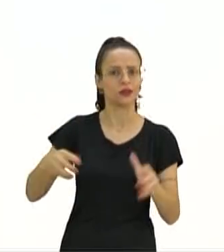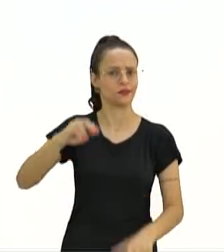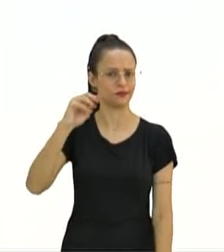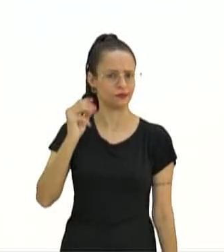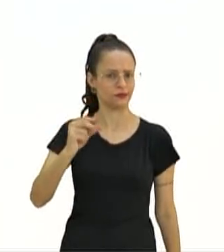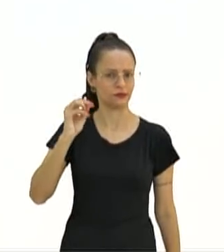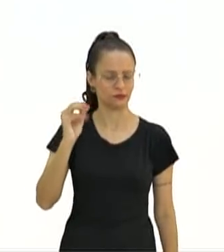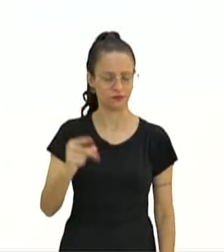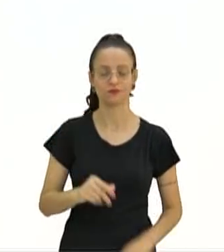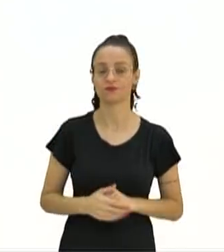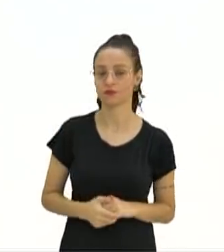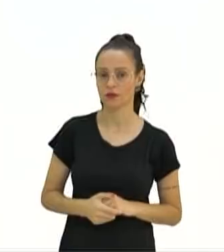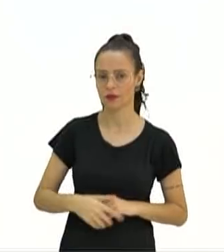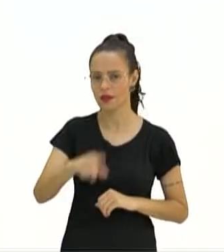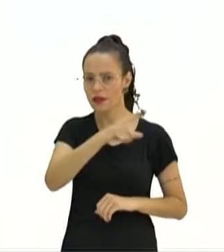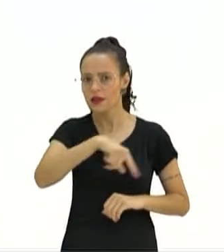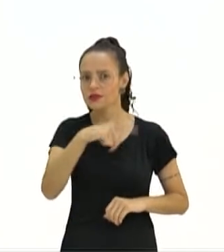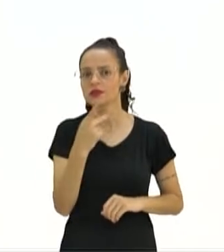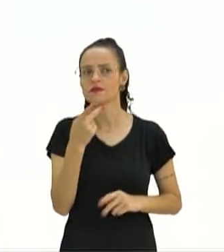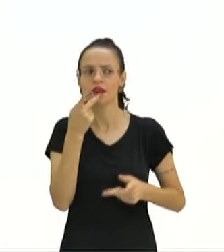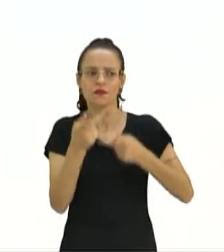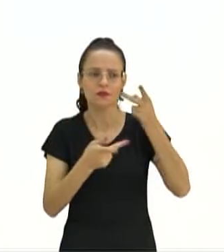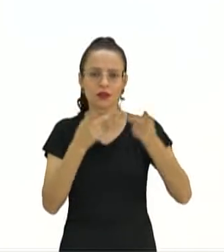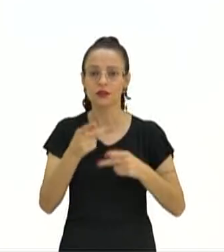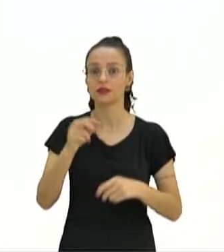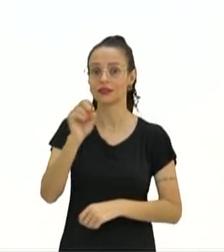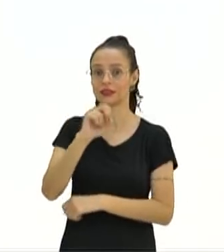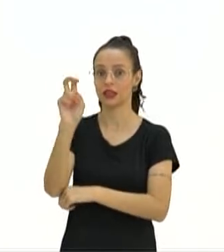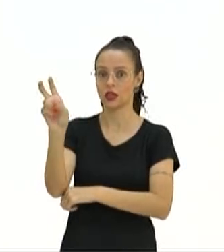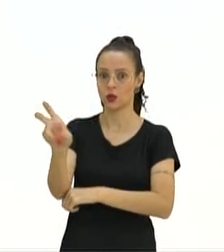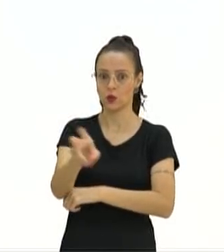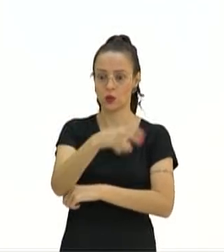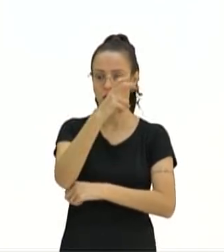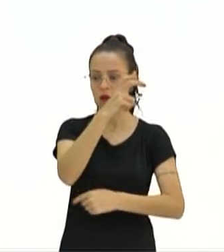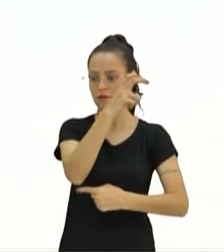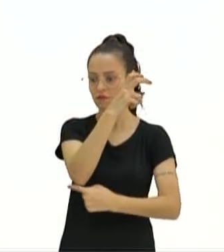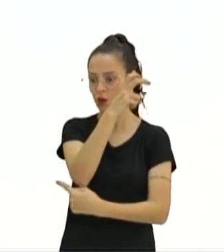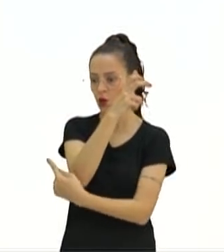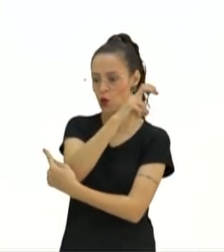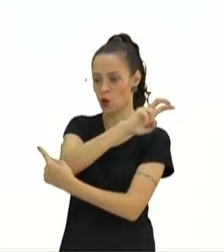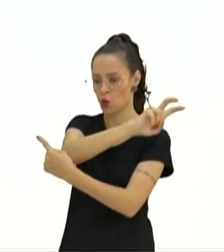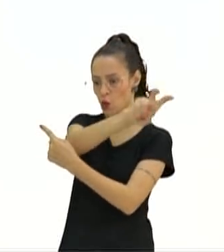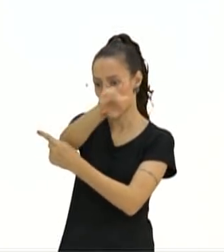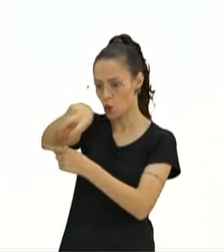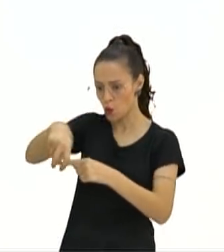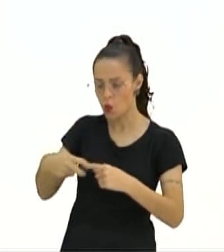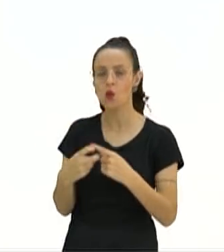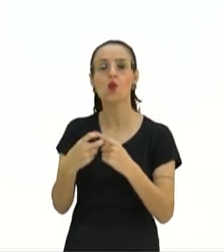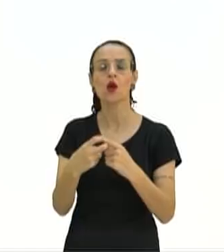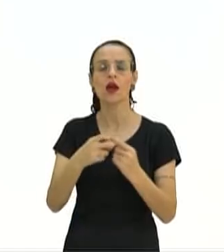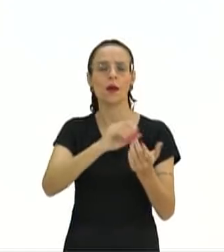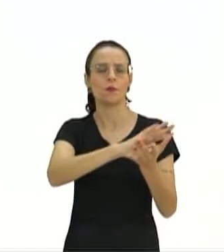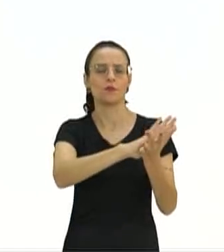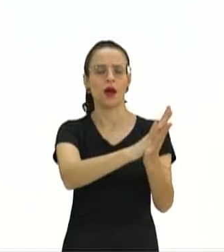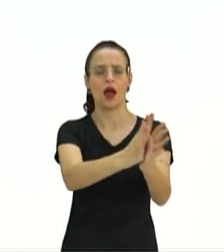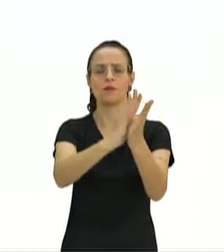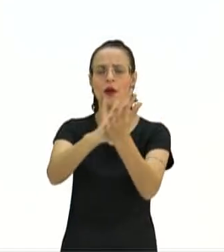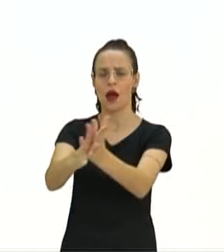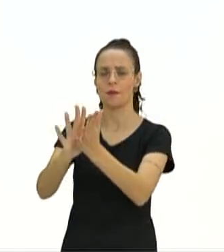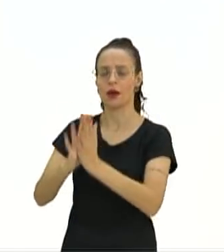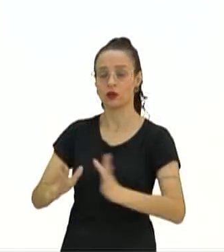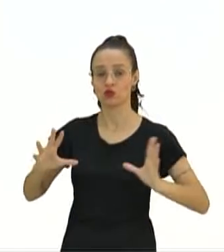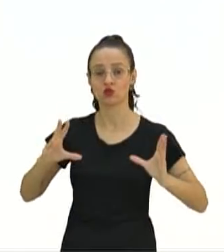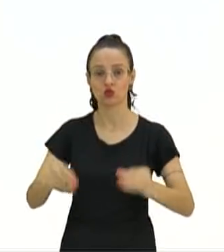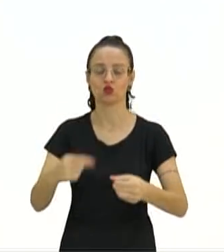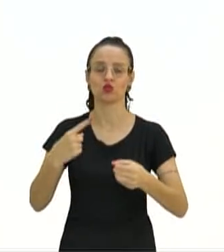tempo. Dizem que quando seu rabo encontrar a cabeça, a serpente destruirá toda a cidade, levando